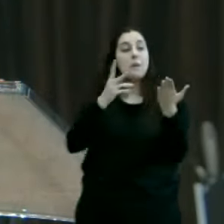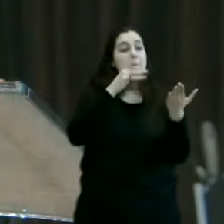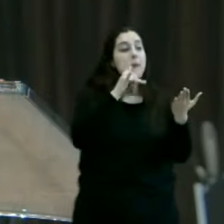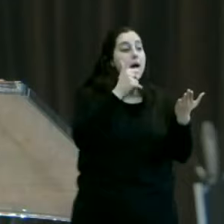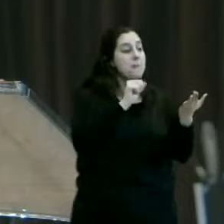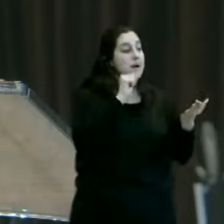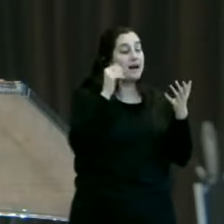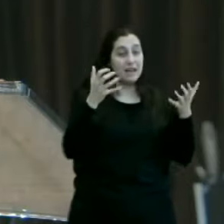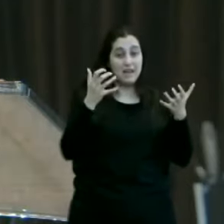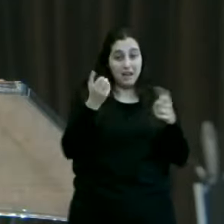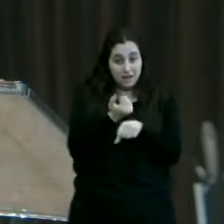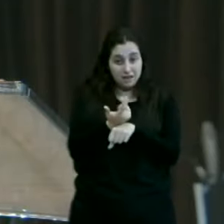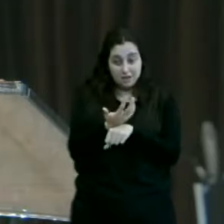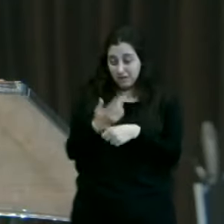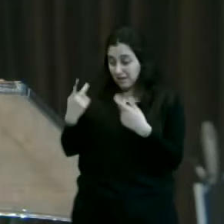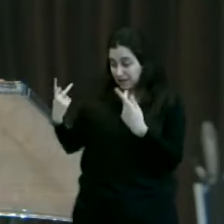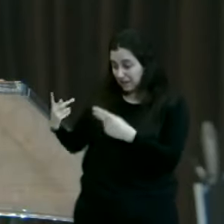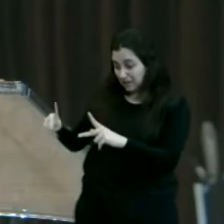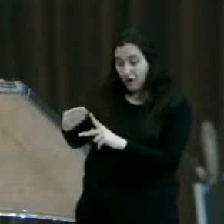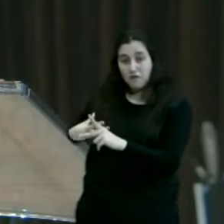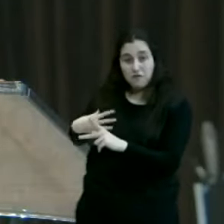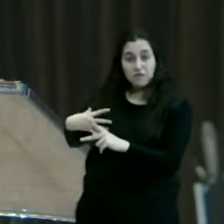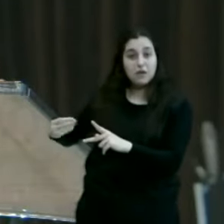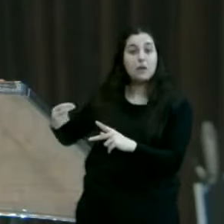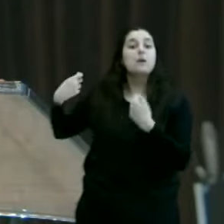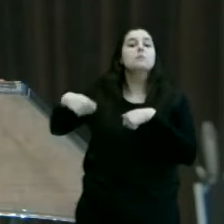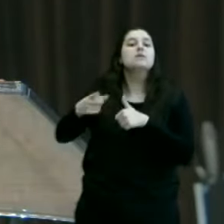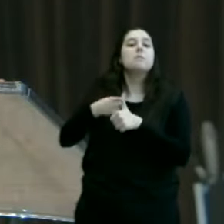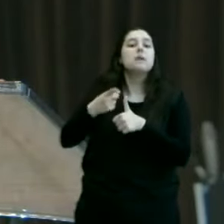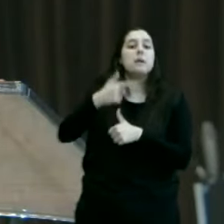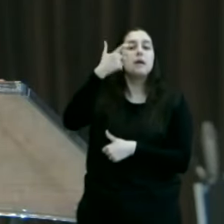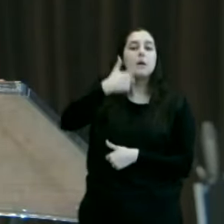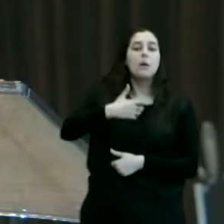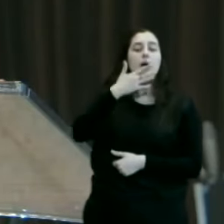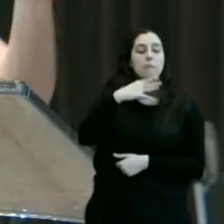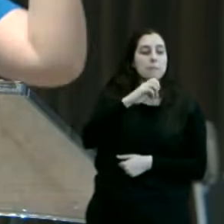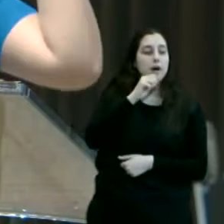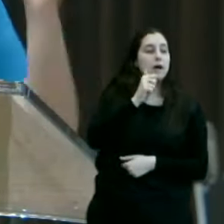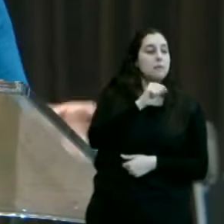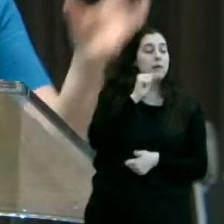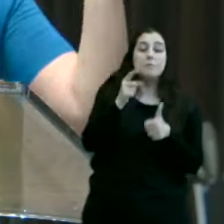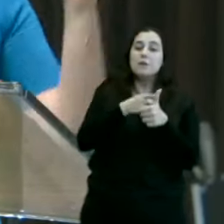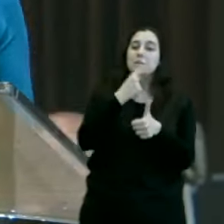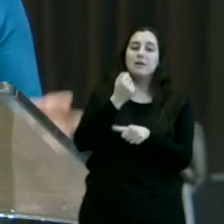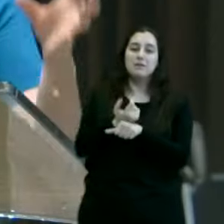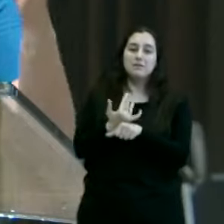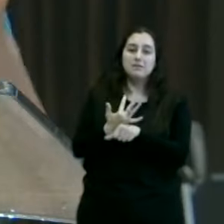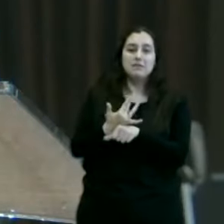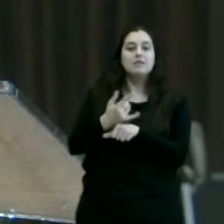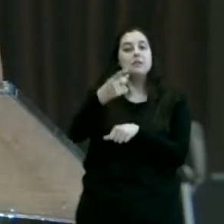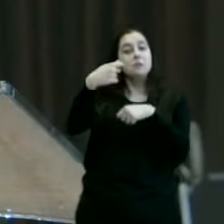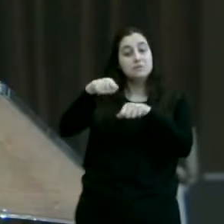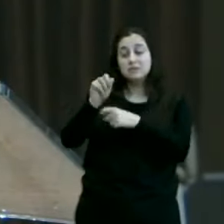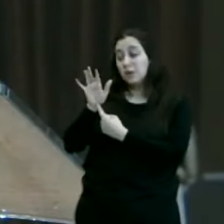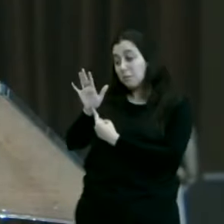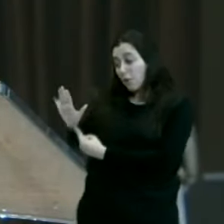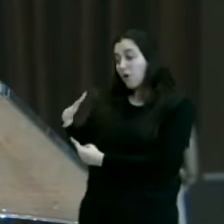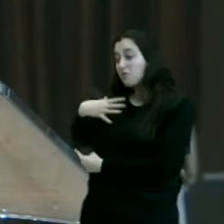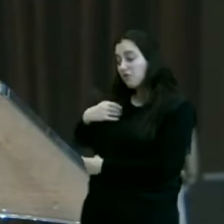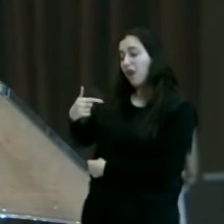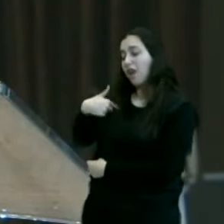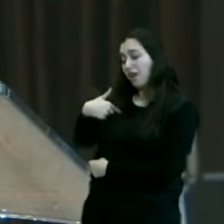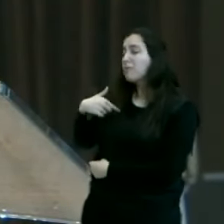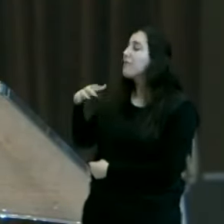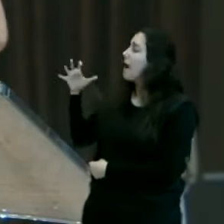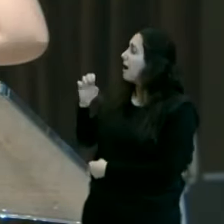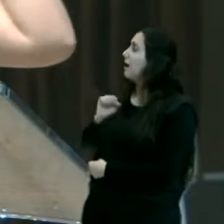quer um avivamento nos seus filhos, o avivamento precisa começar em você. Você precisa mostrar para os seus filhos que ama ao